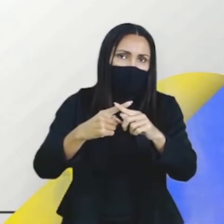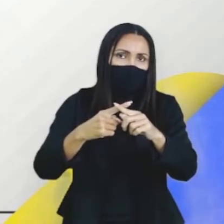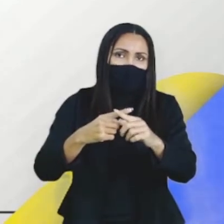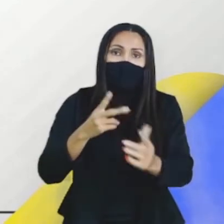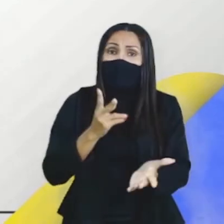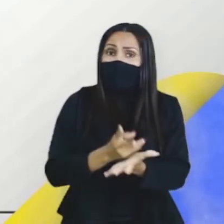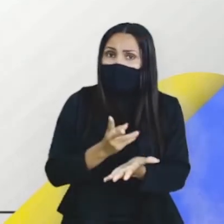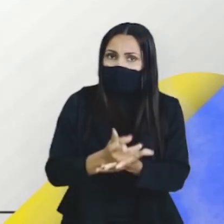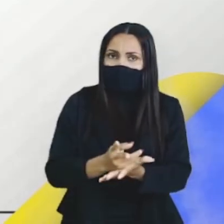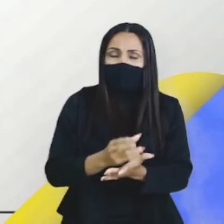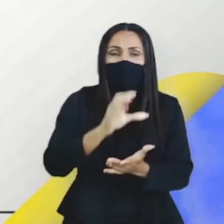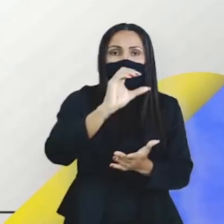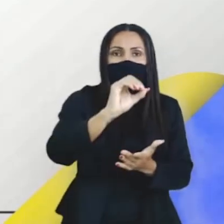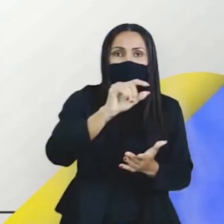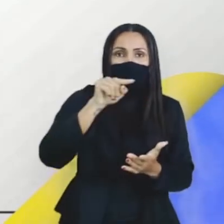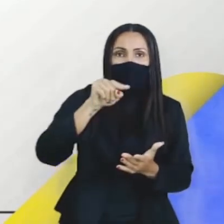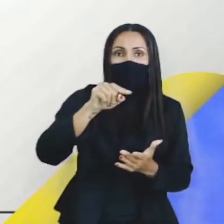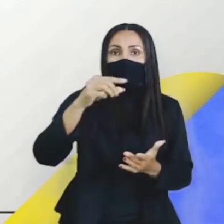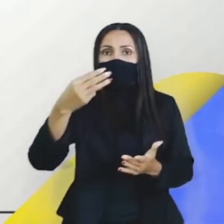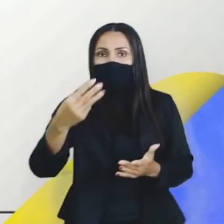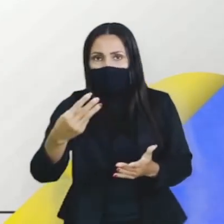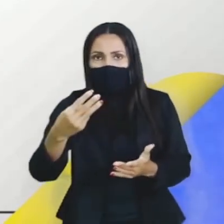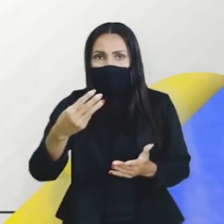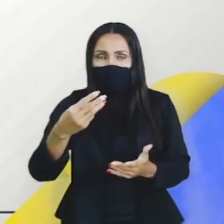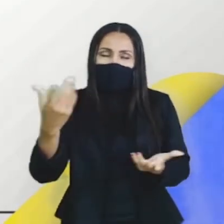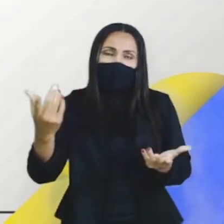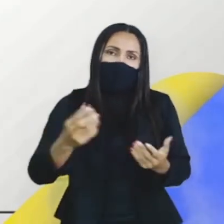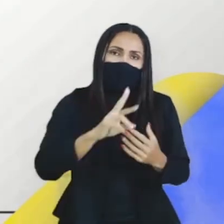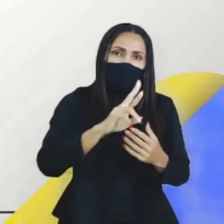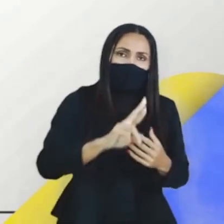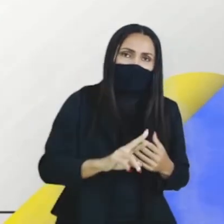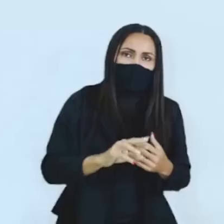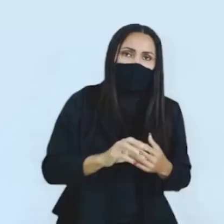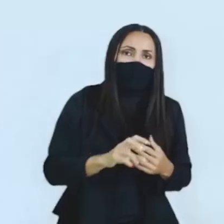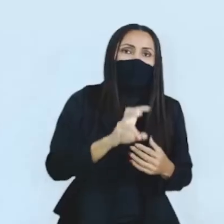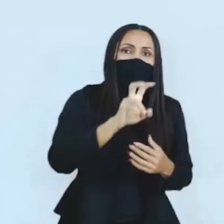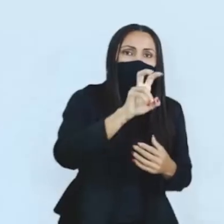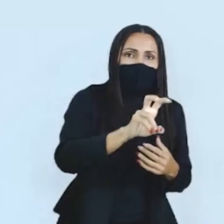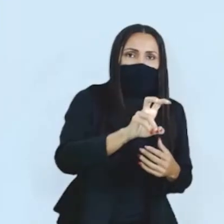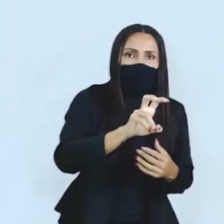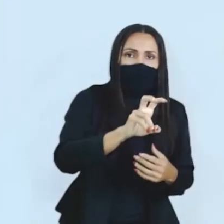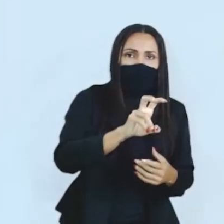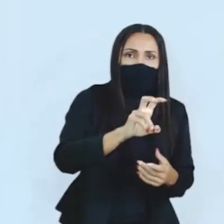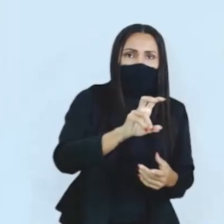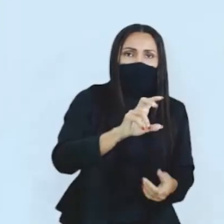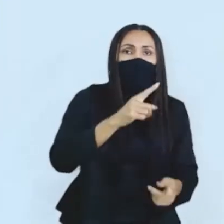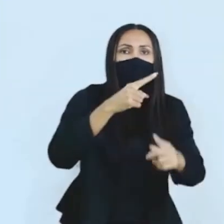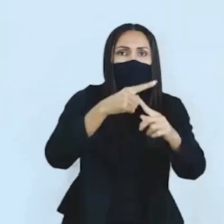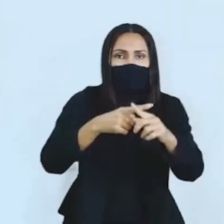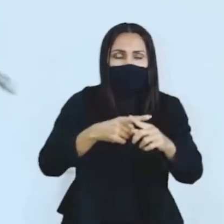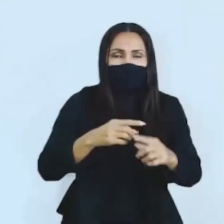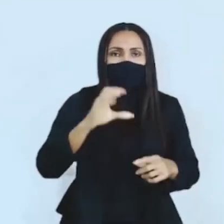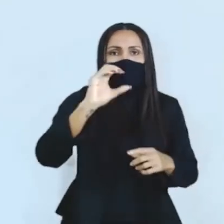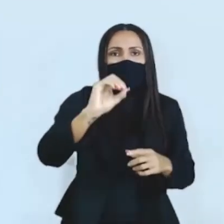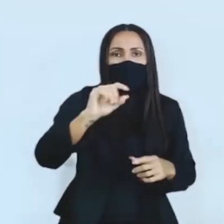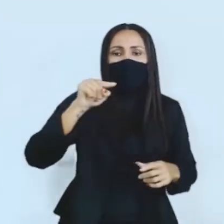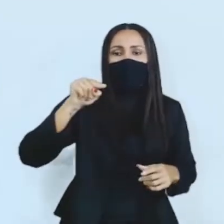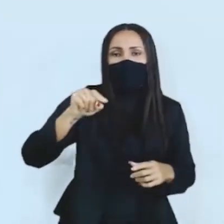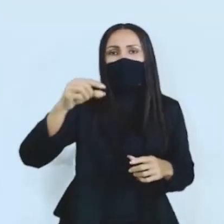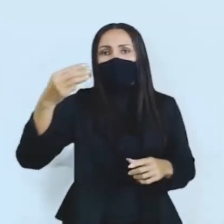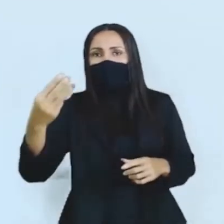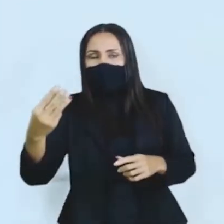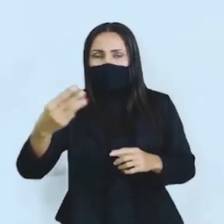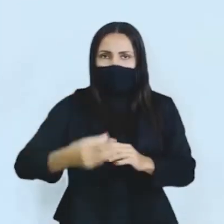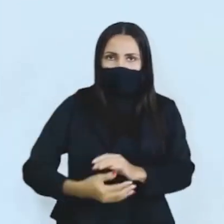sempre 0,3, certo? Então, se o raio for 5, você vai multiplicar 5 por 0,3. Se o raio for 10, você